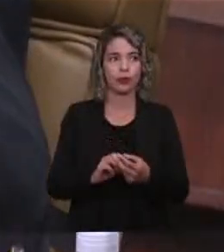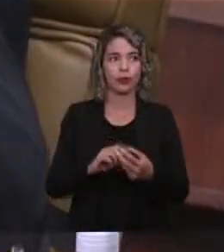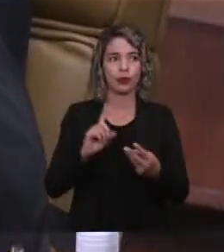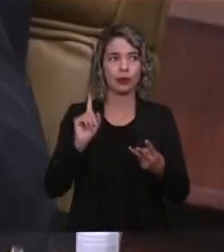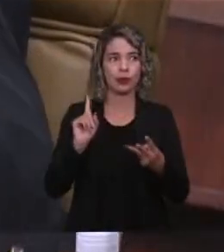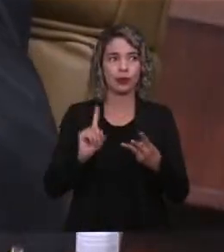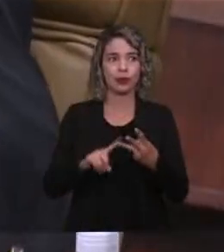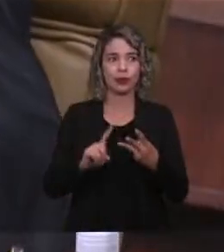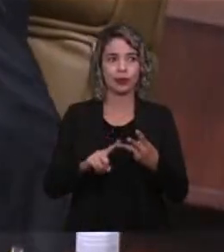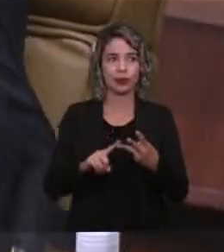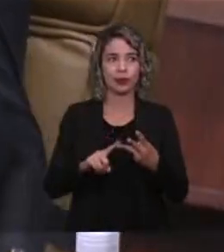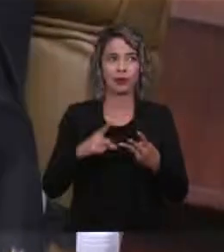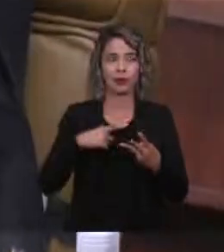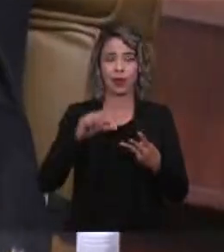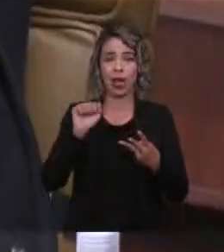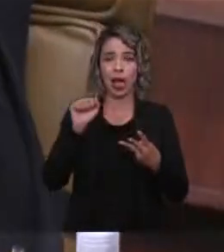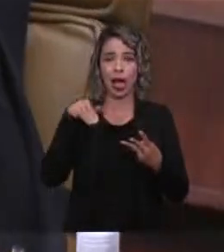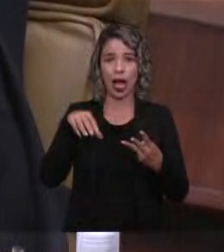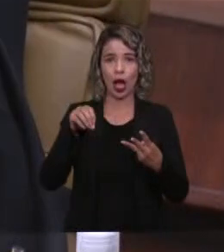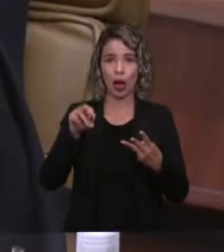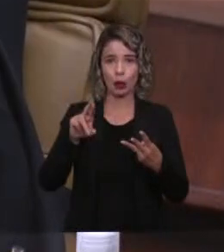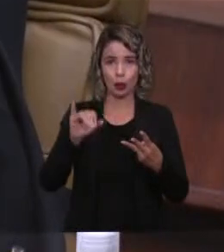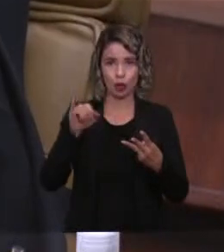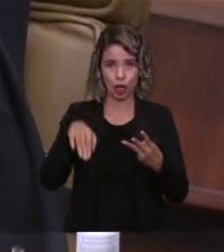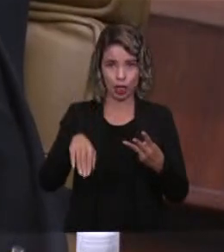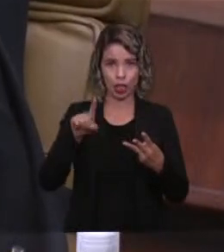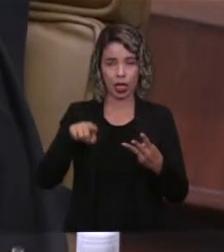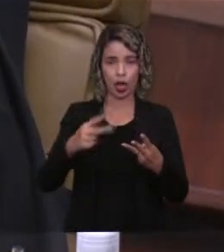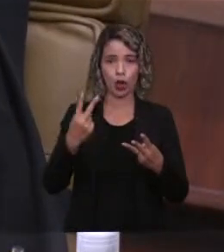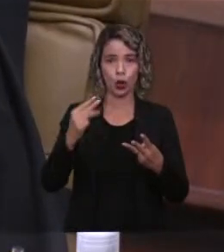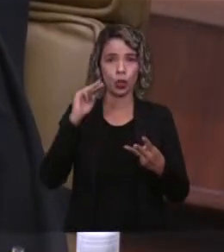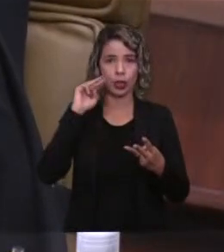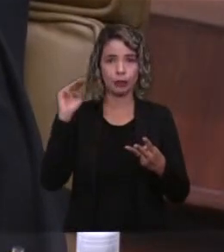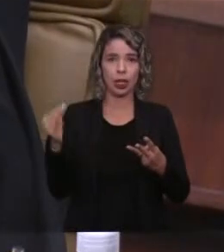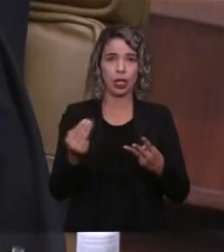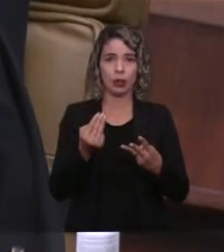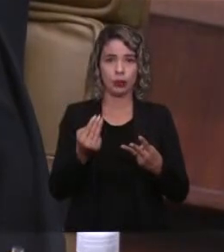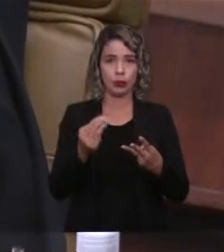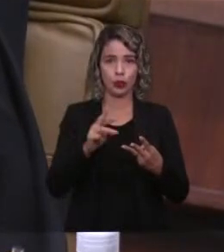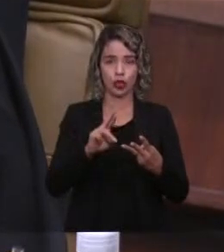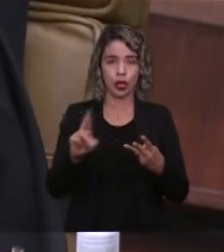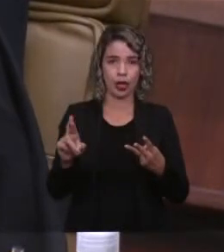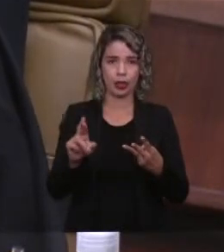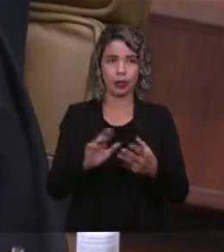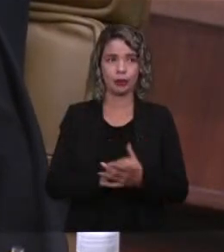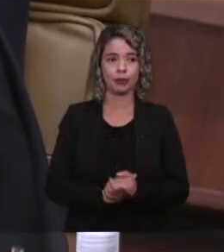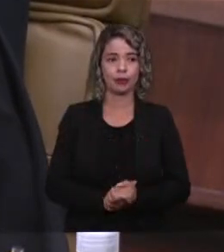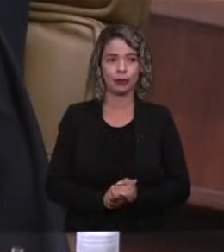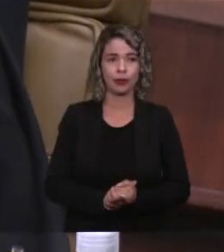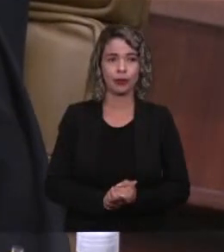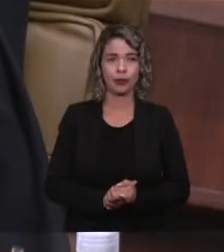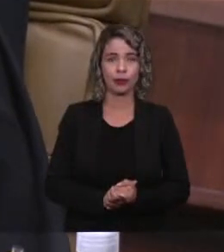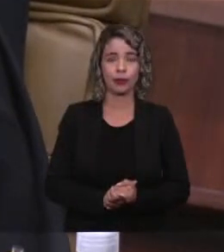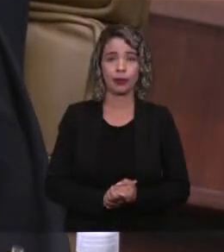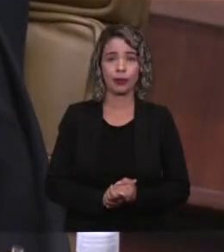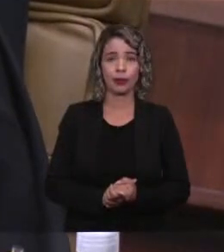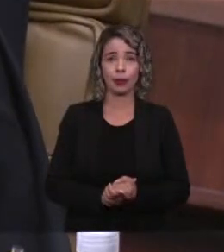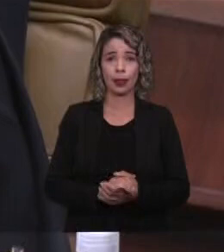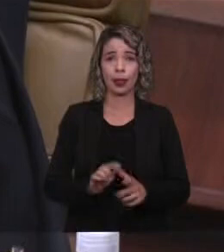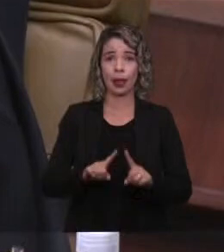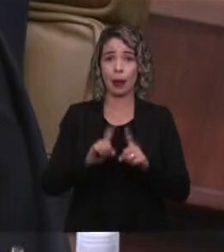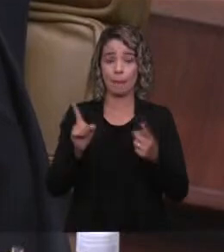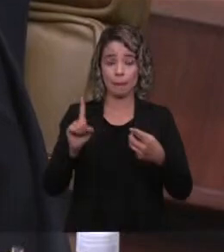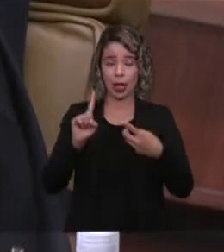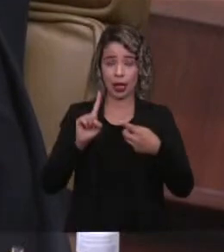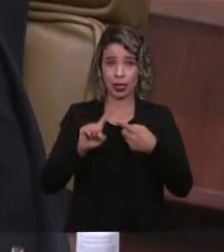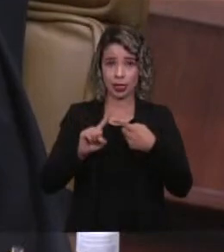E em relação a Amorim, 2 milhões. Sendo que Fernando Collor,